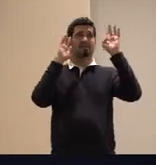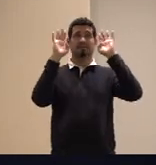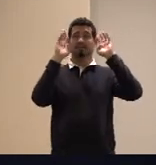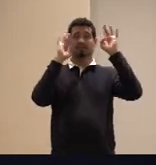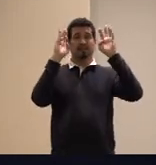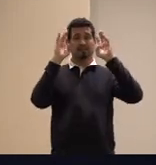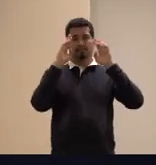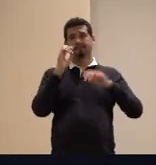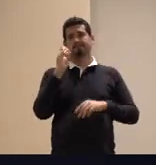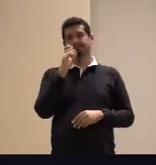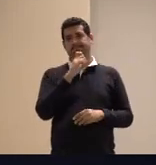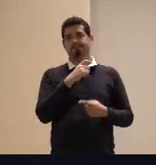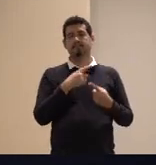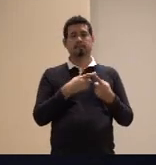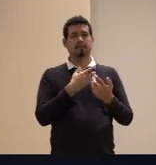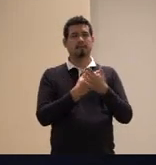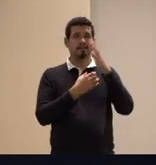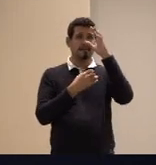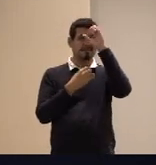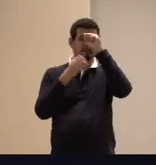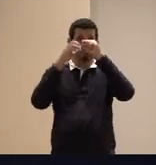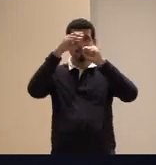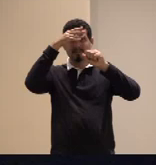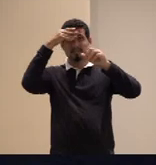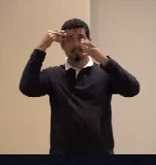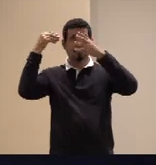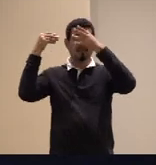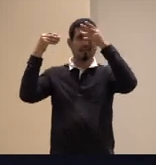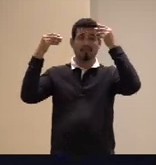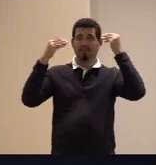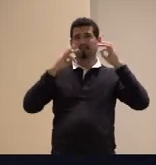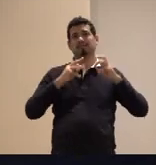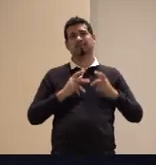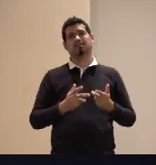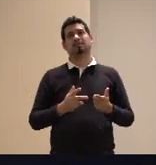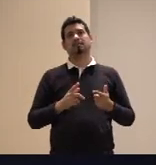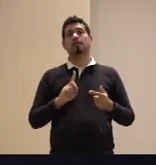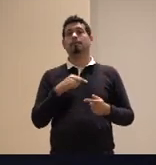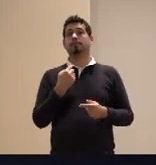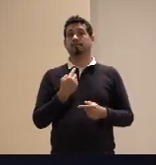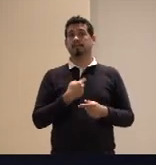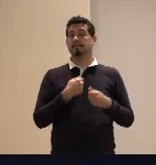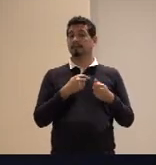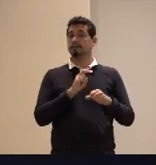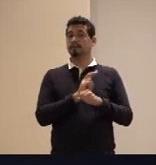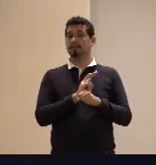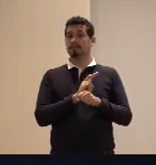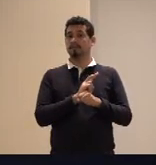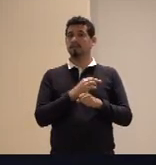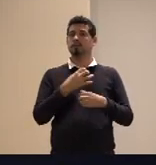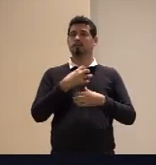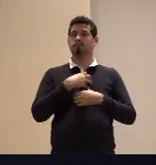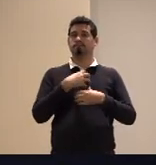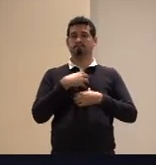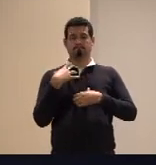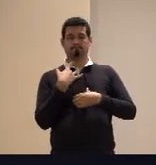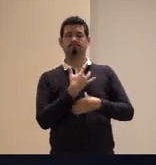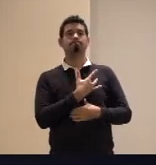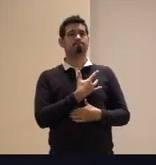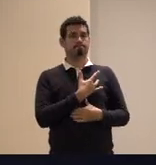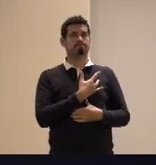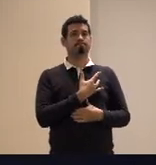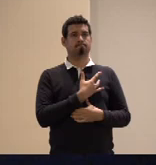poder ter aula e aprender, né? E aí entra a gente com a prevenção. Da mesma forma, na saúde,